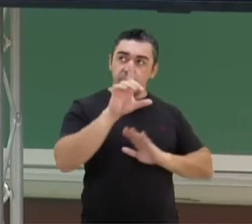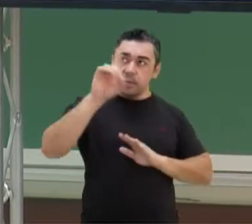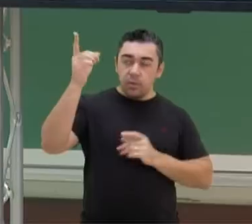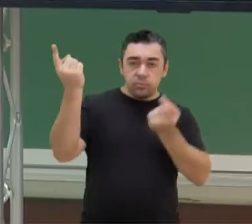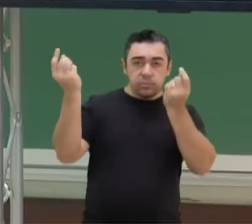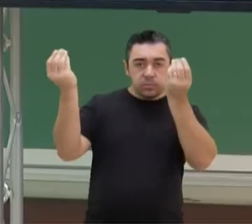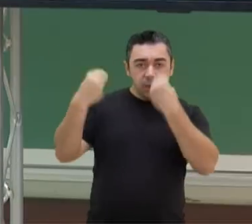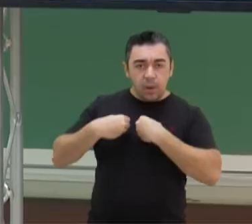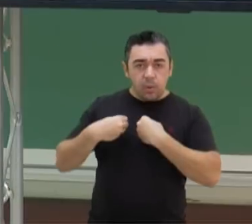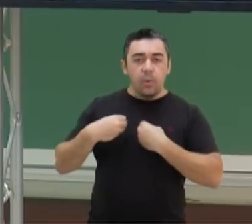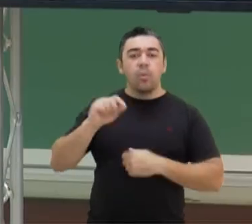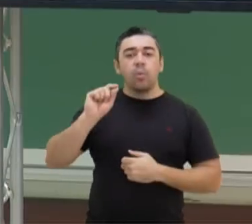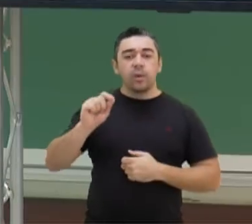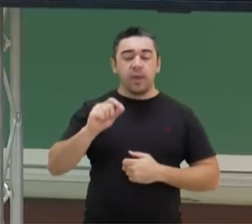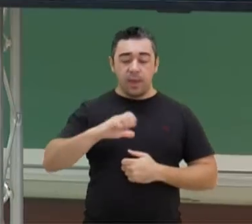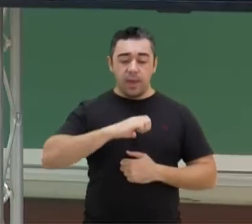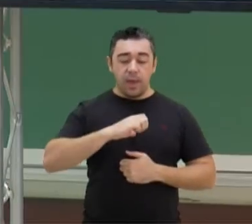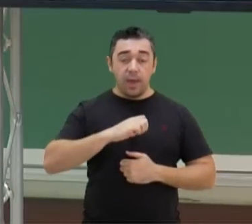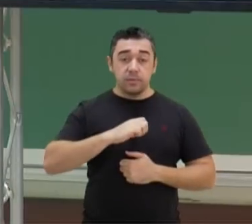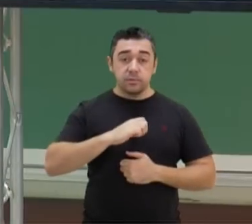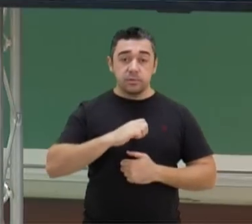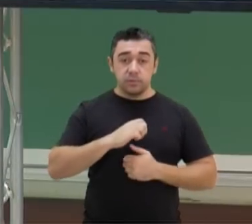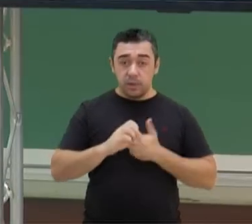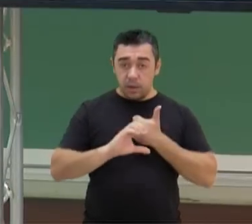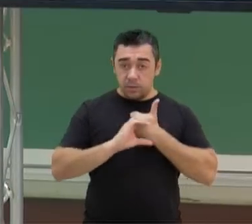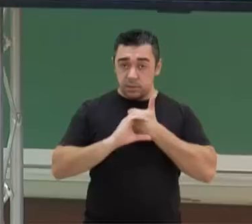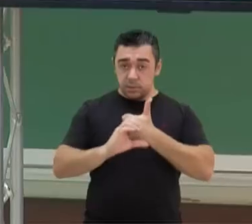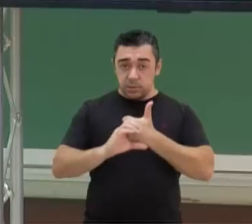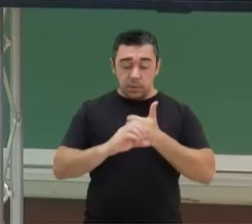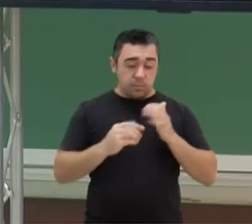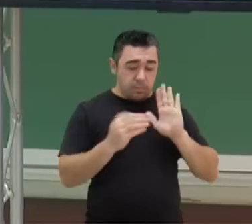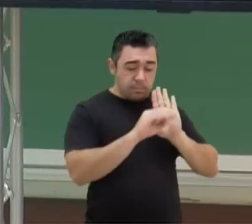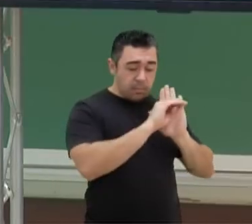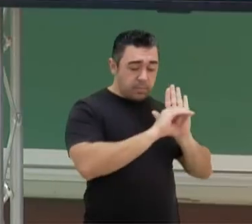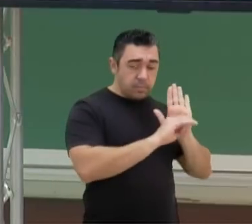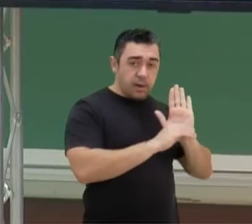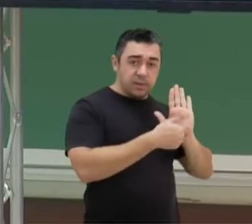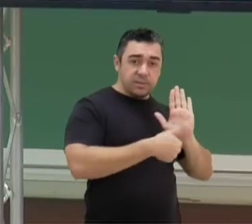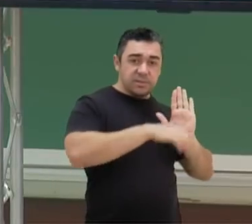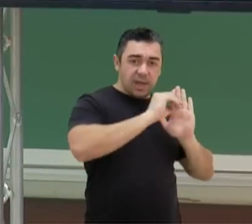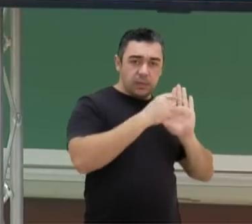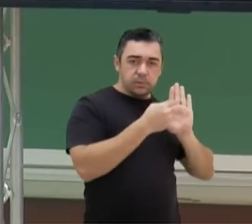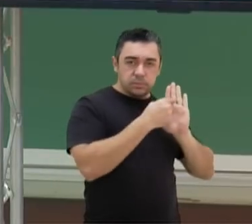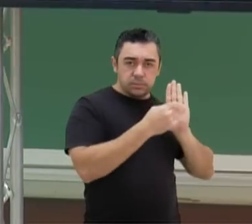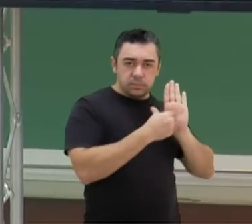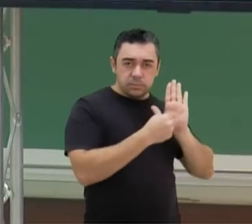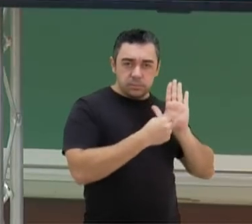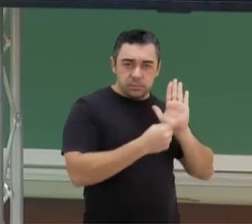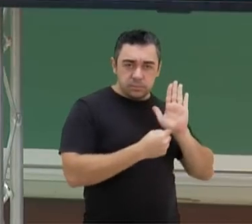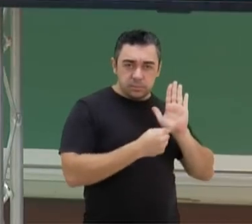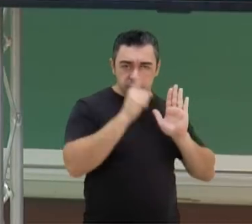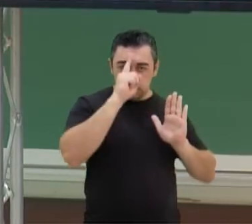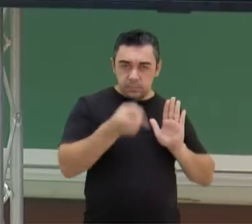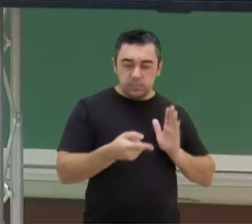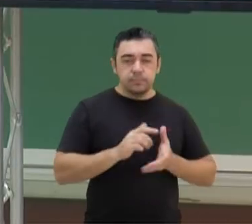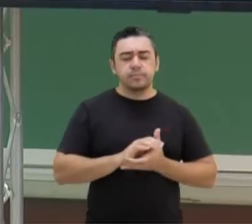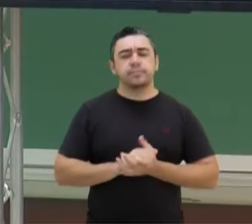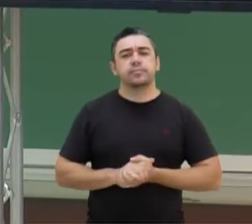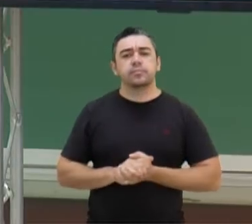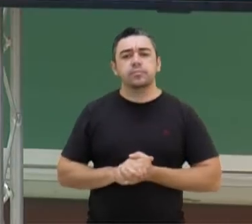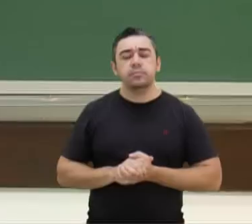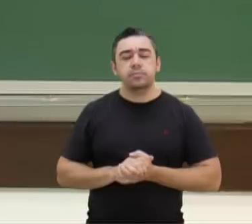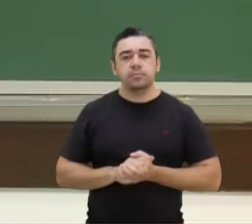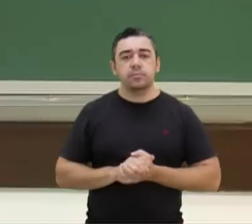assim, os princípios éticos cristãos estão nos 10 Mandamentos. Bom, e de todos